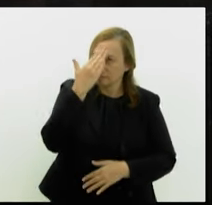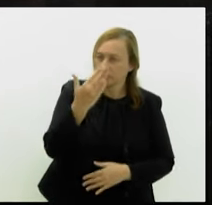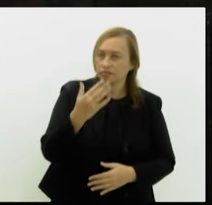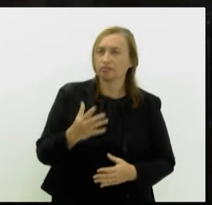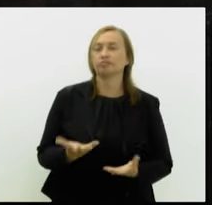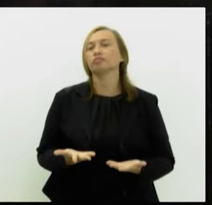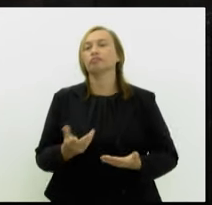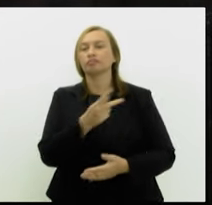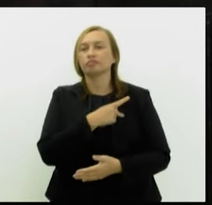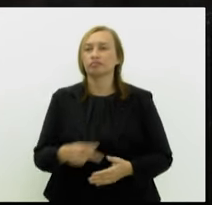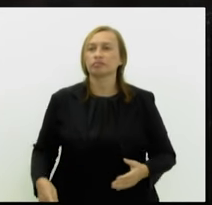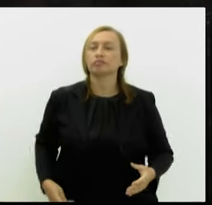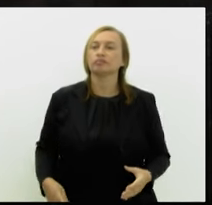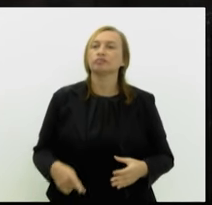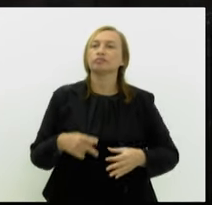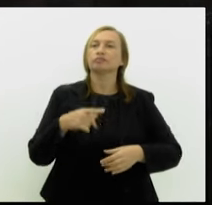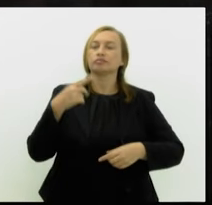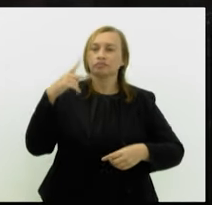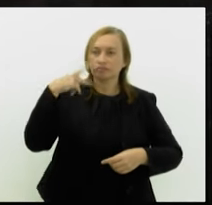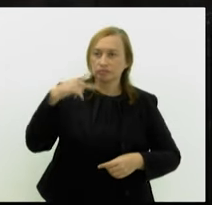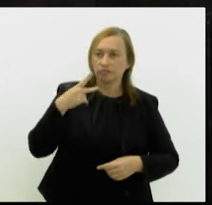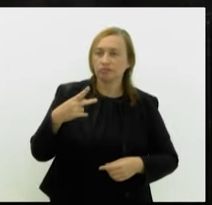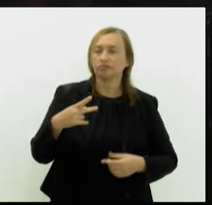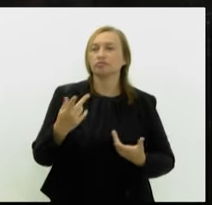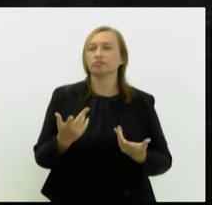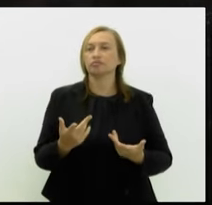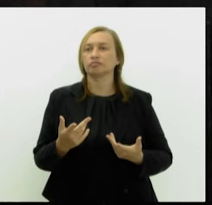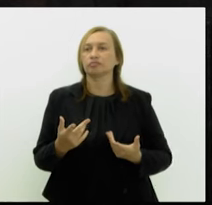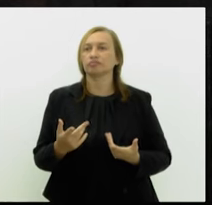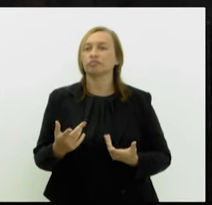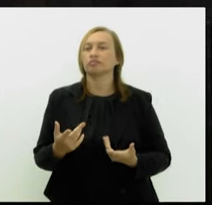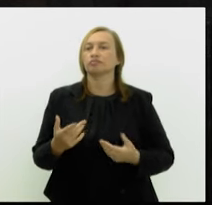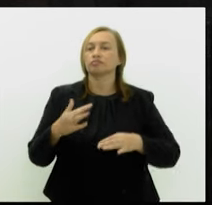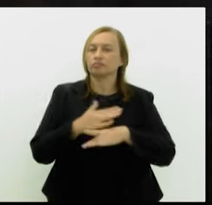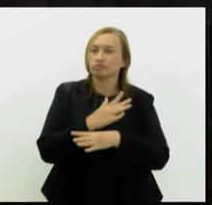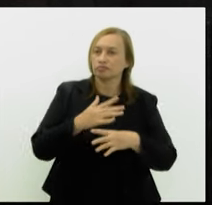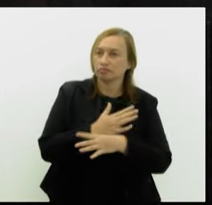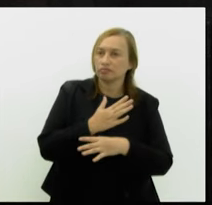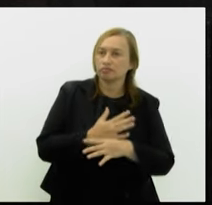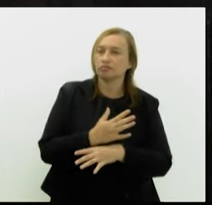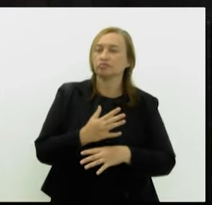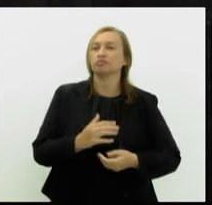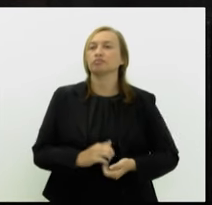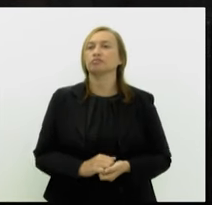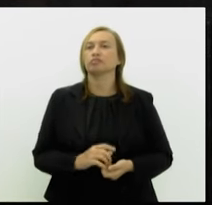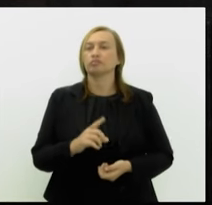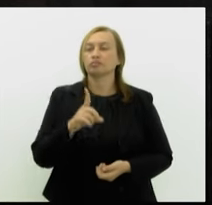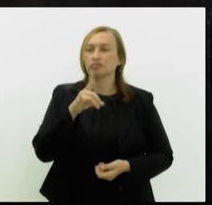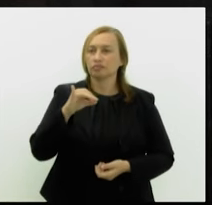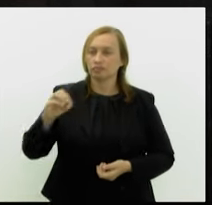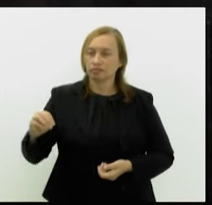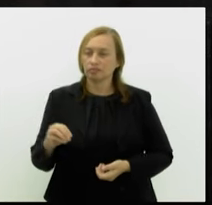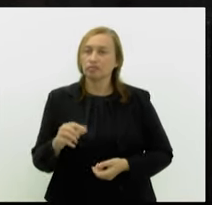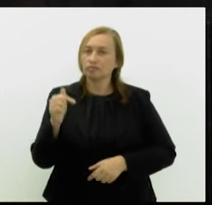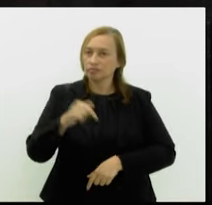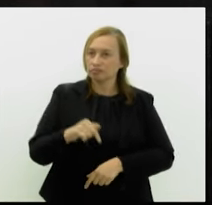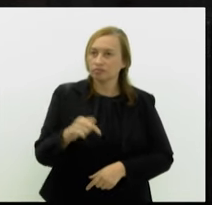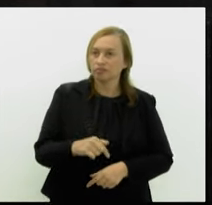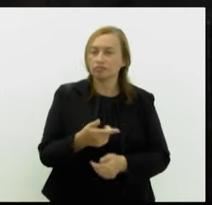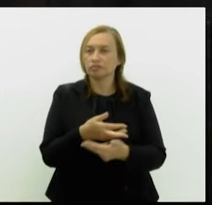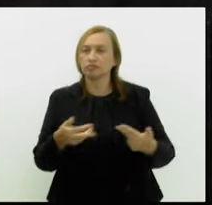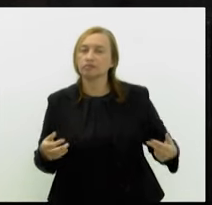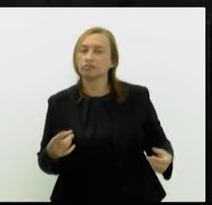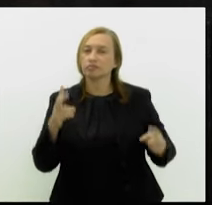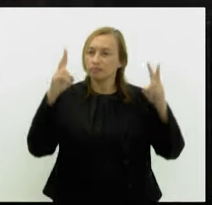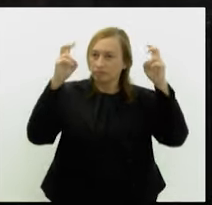Política Urbana e Habitação, o deputado Cláudio Caiado, que atendeu o meu pedido para fazer essa audiência pública. E aqui a gente pactuou muitas questões